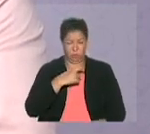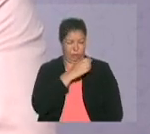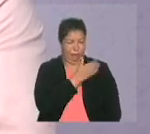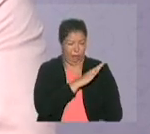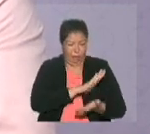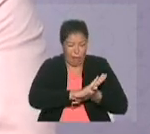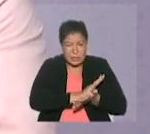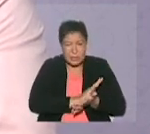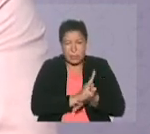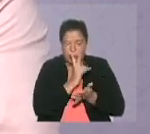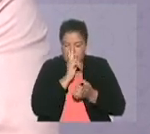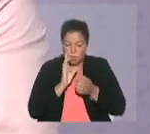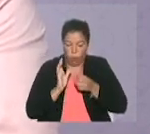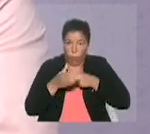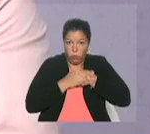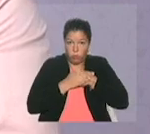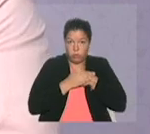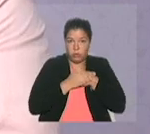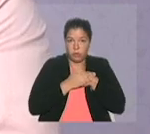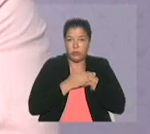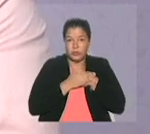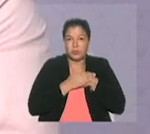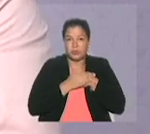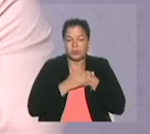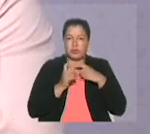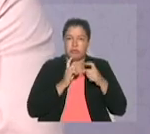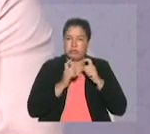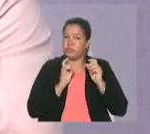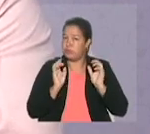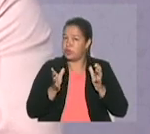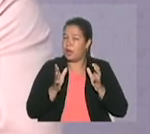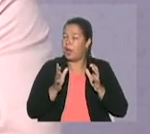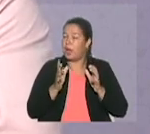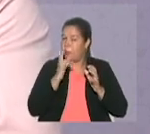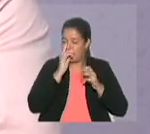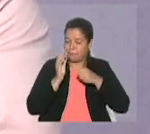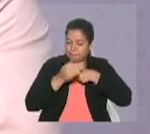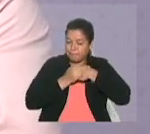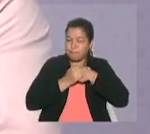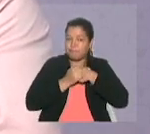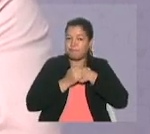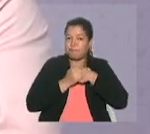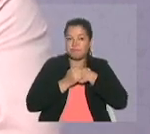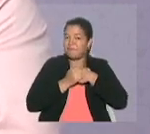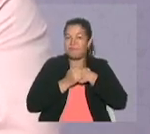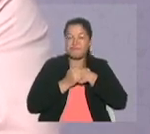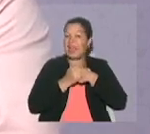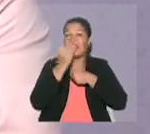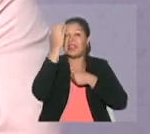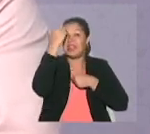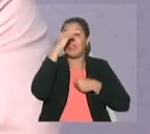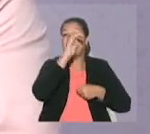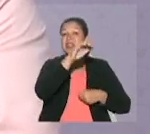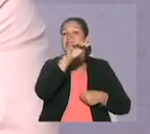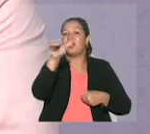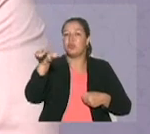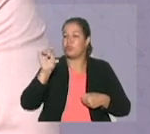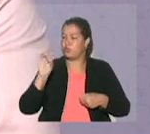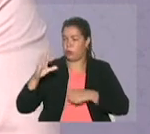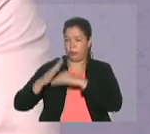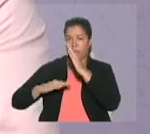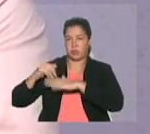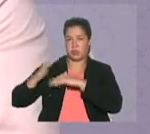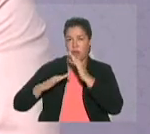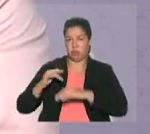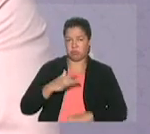Esse racismo oculto, como foi debatido aqui, como foi falado, ele está em todos, não são só